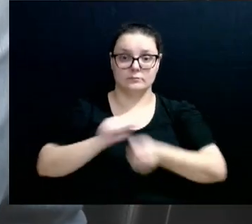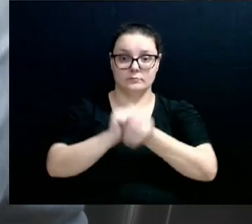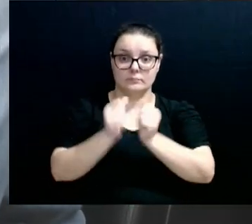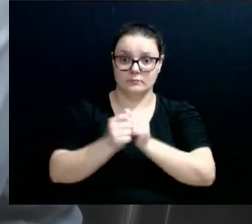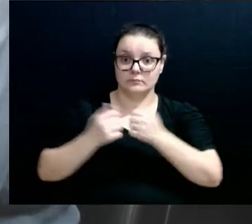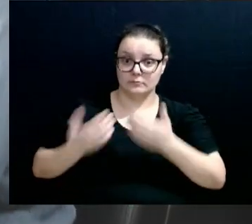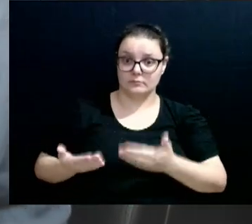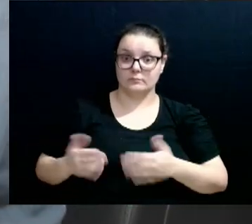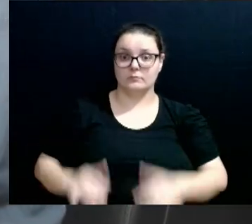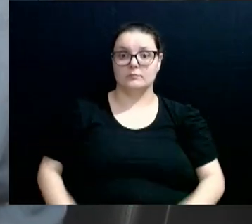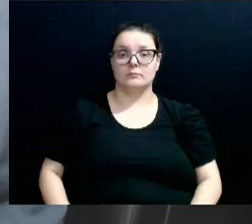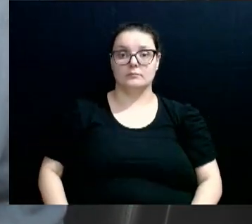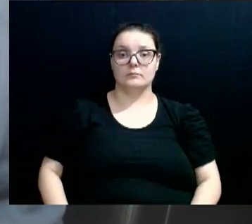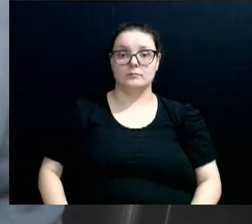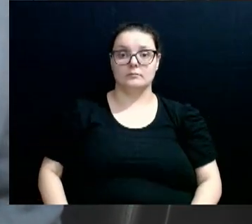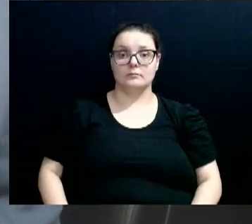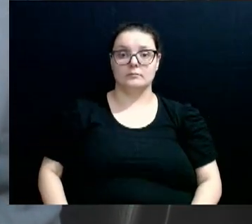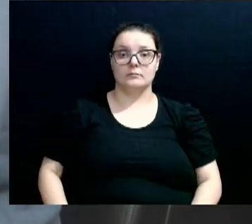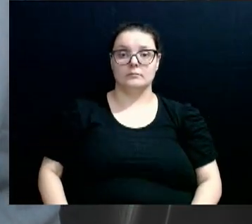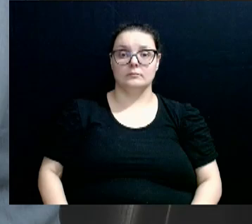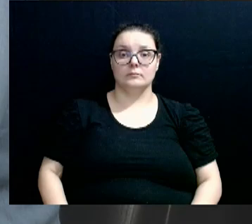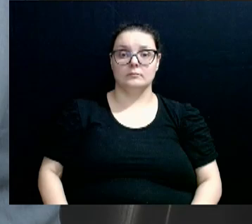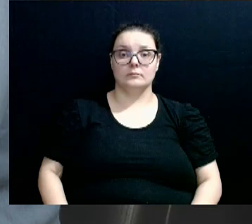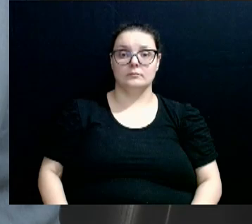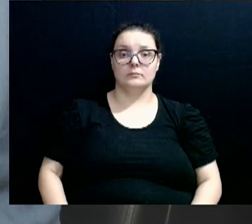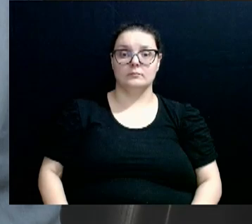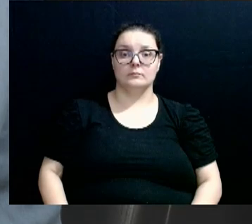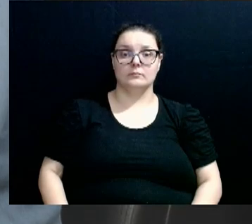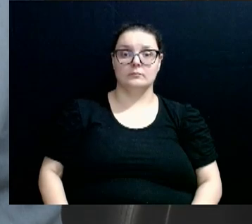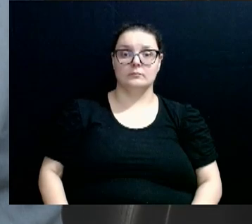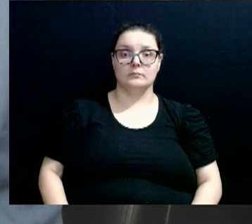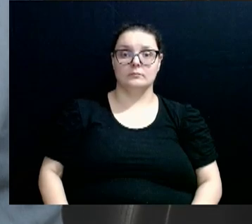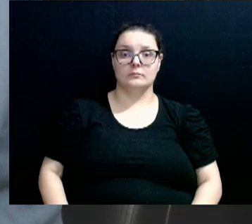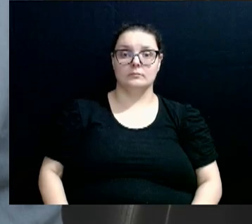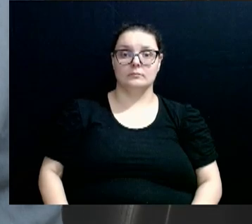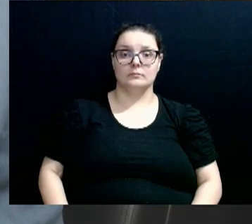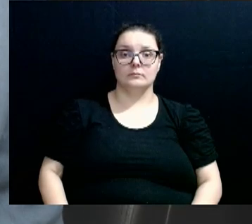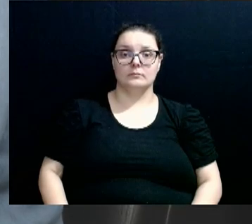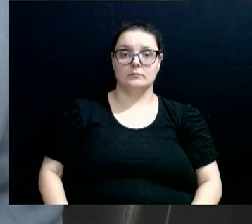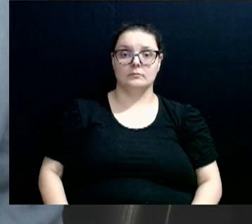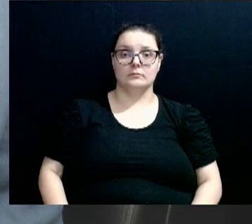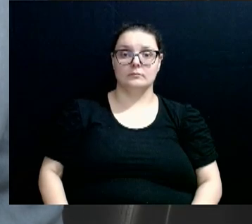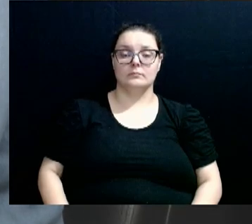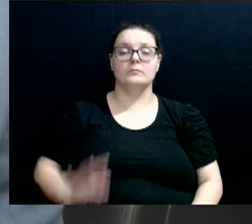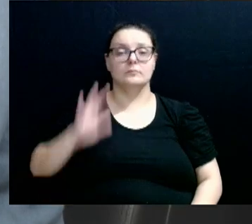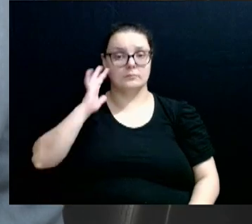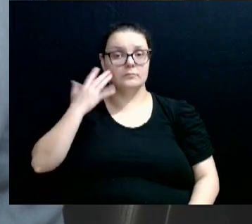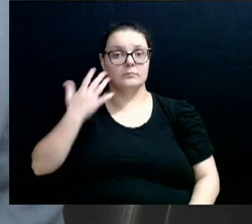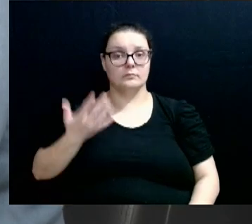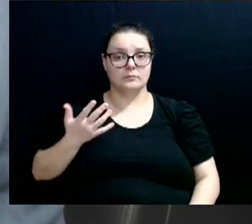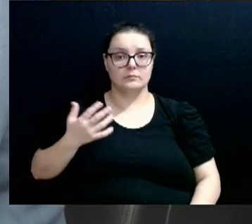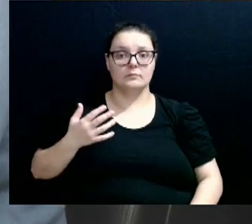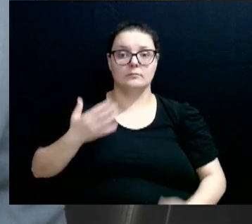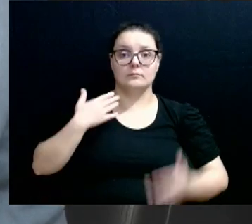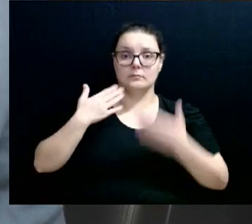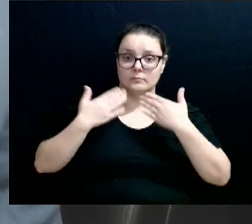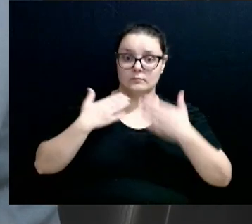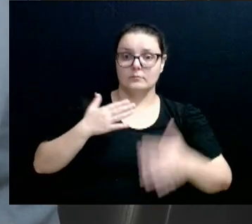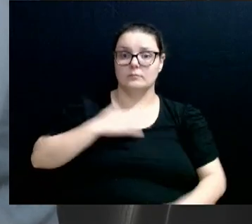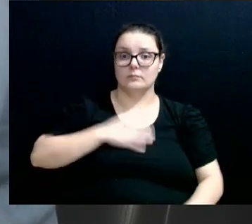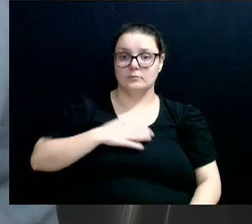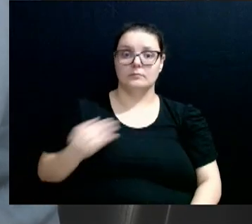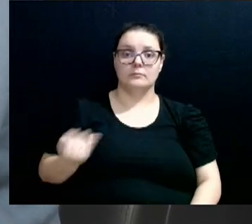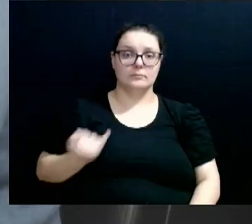Freire fala, né? Da educação dialógica. Então eu acho que essa questão do diálogo, para mim, foi muito importante,